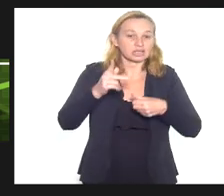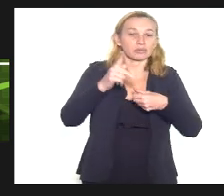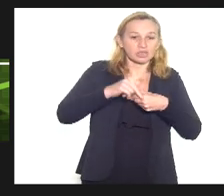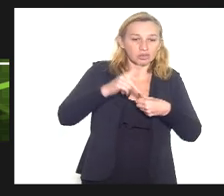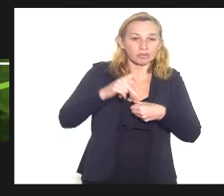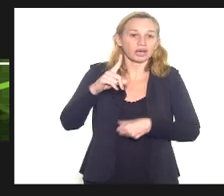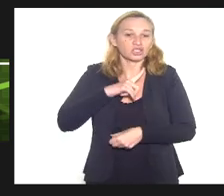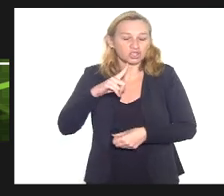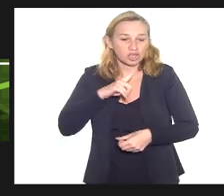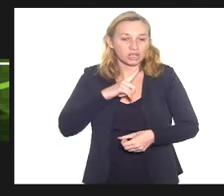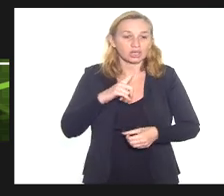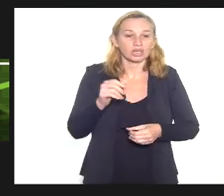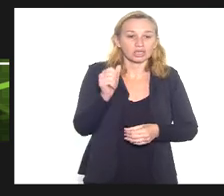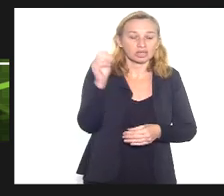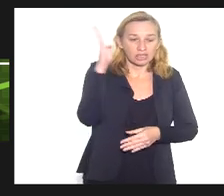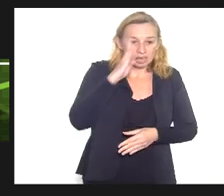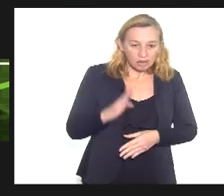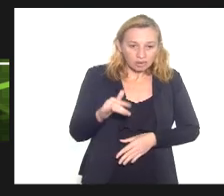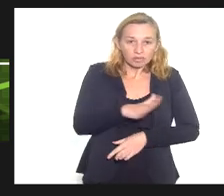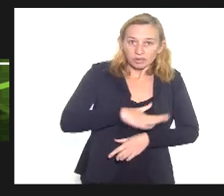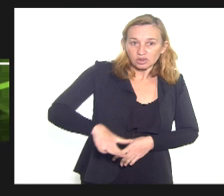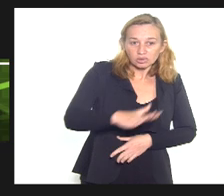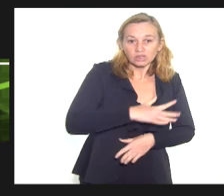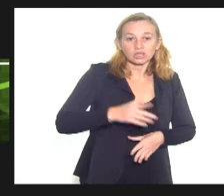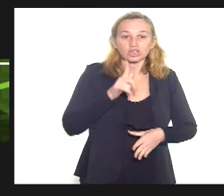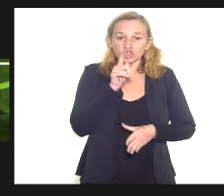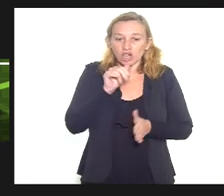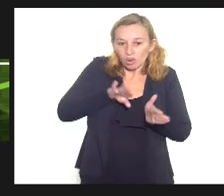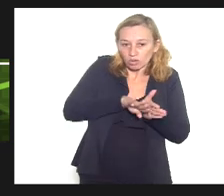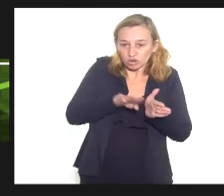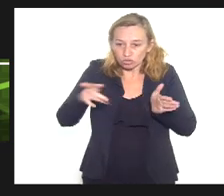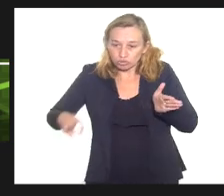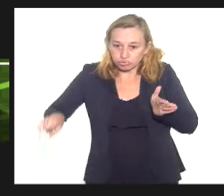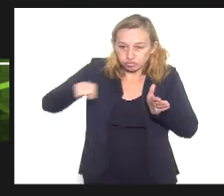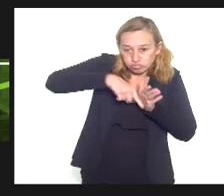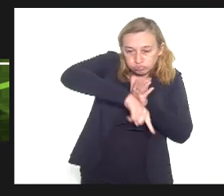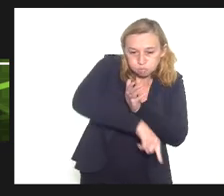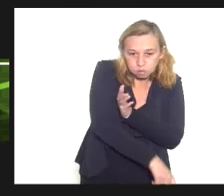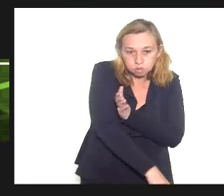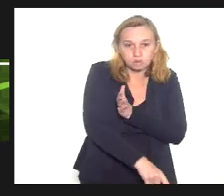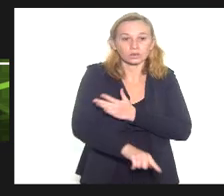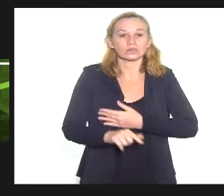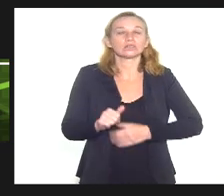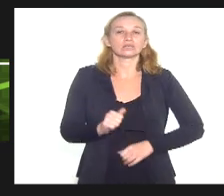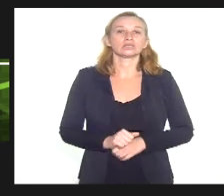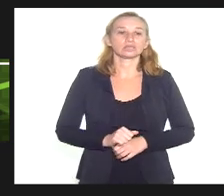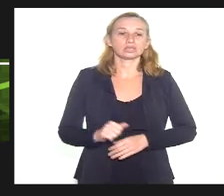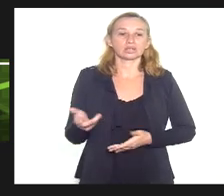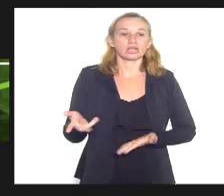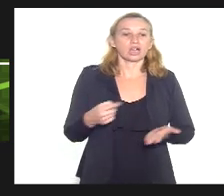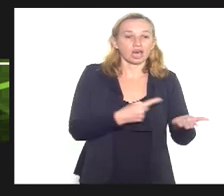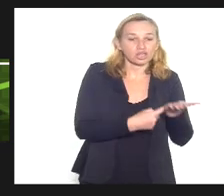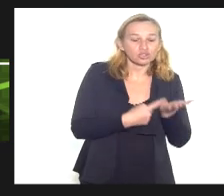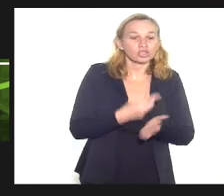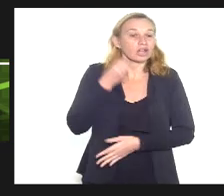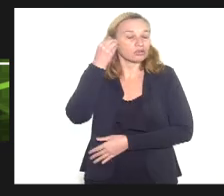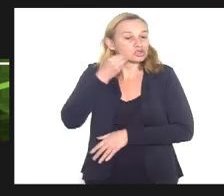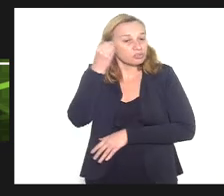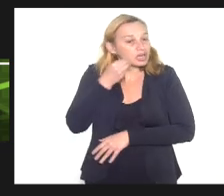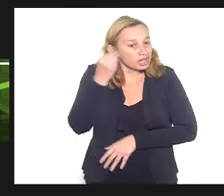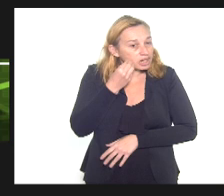continental brasileira e em atividades de água profundas. E a Equinor pode contribuir muito com a sua experiência